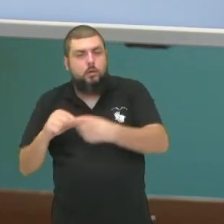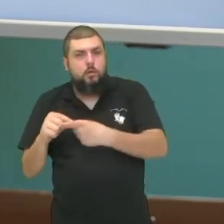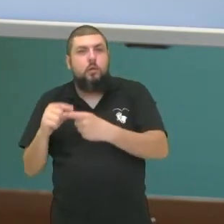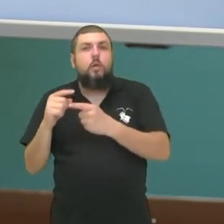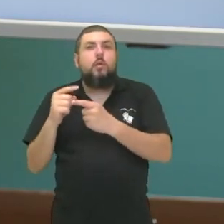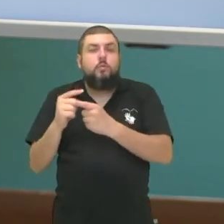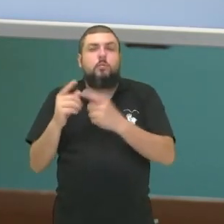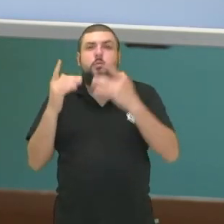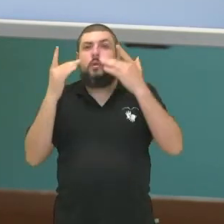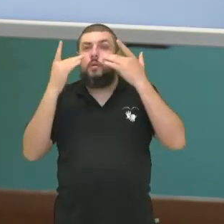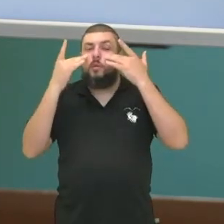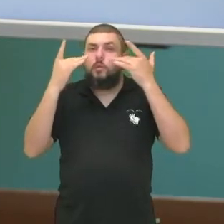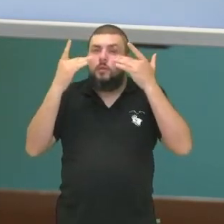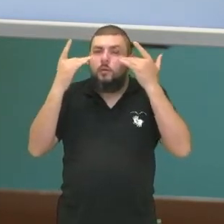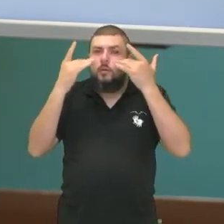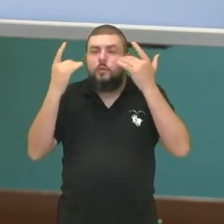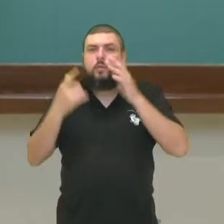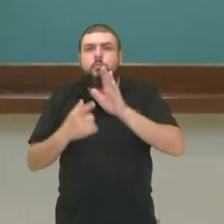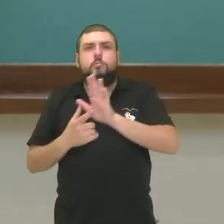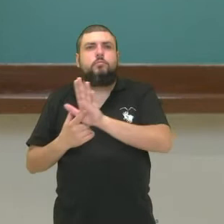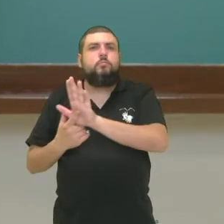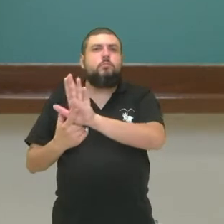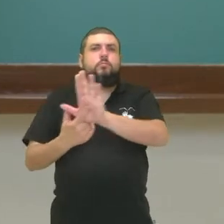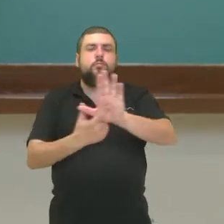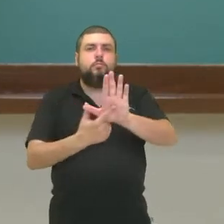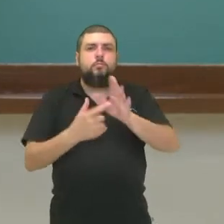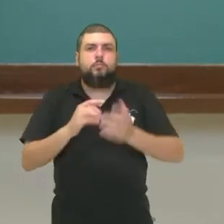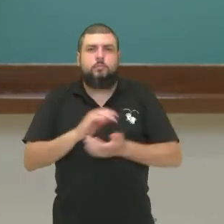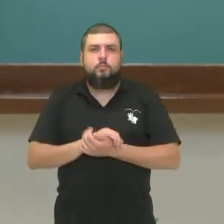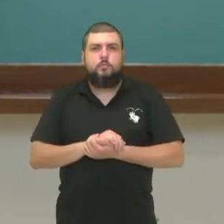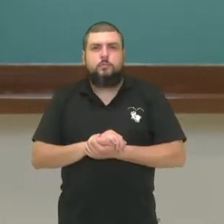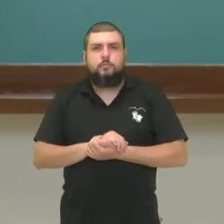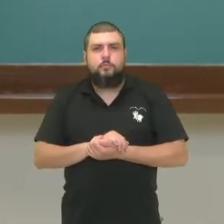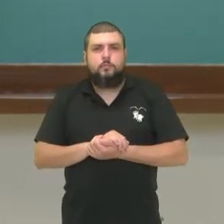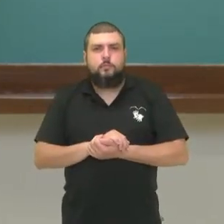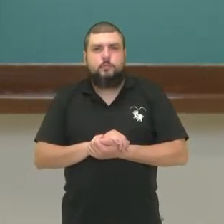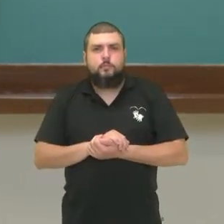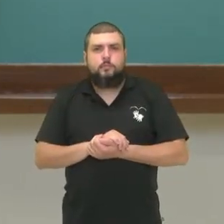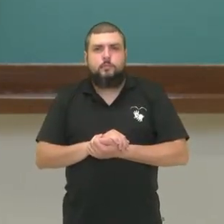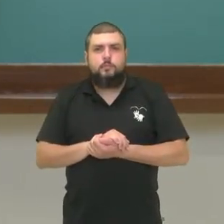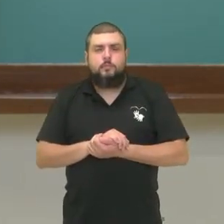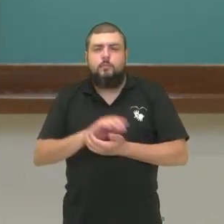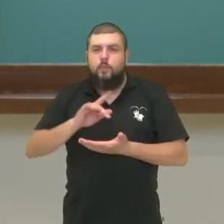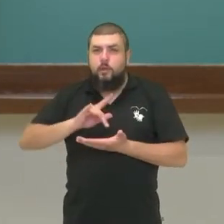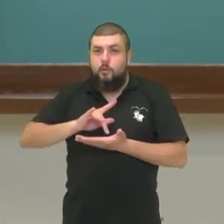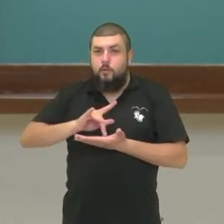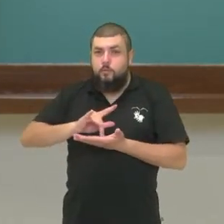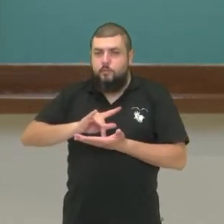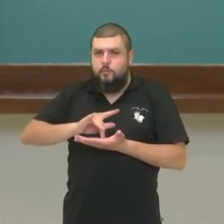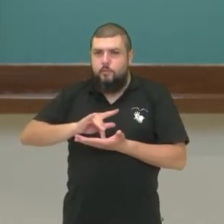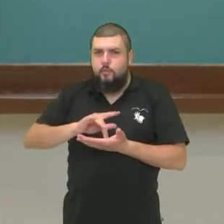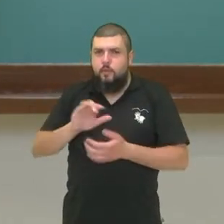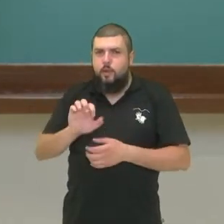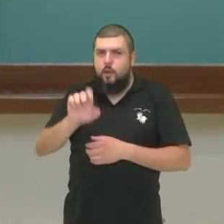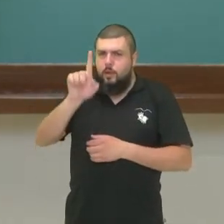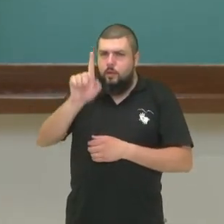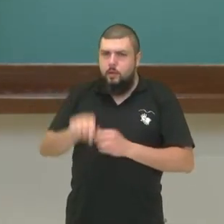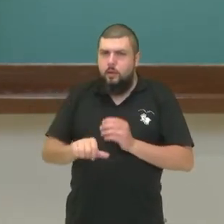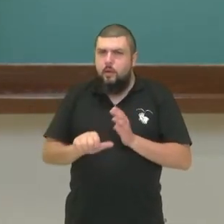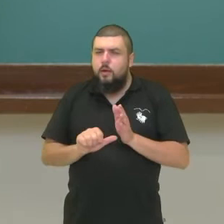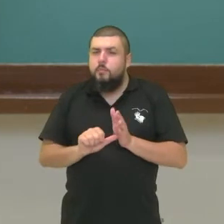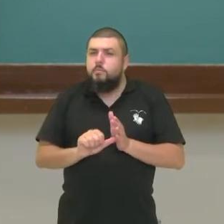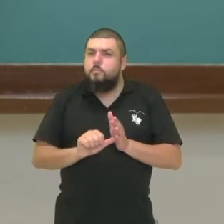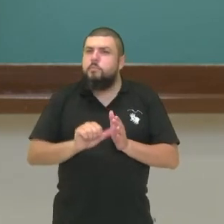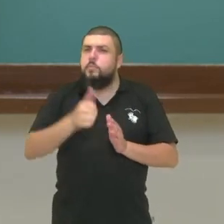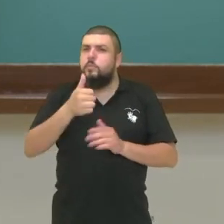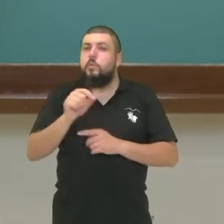primeiros espetáculos de dança. Então, o balé é a primeira dança que vai sair daquele movimento